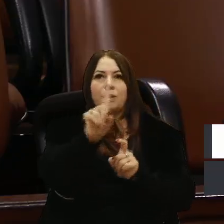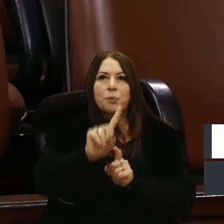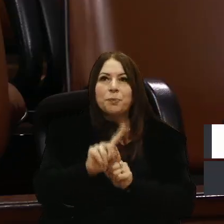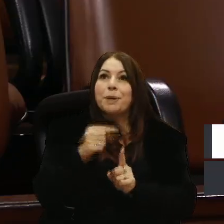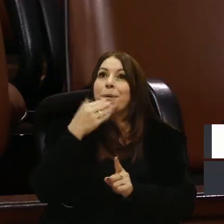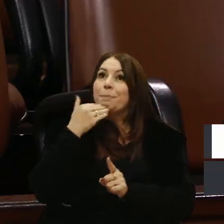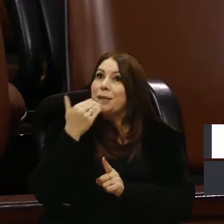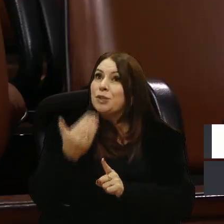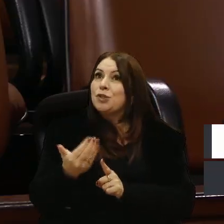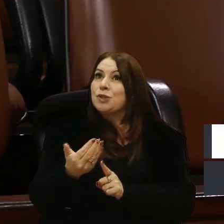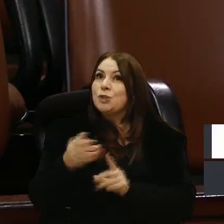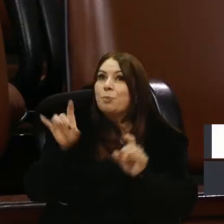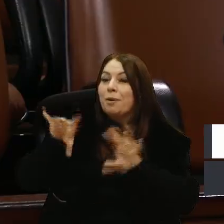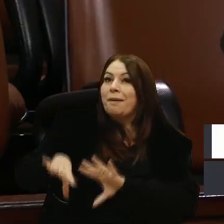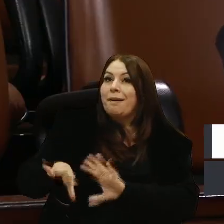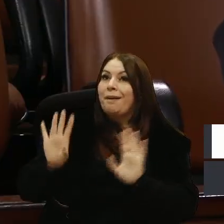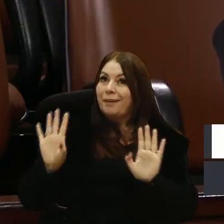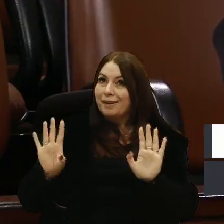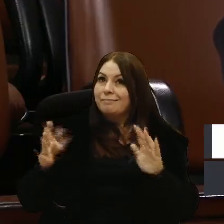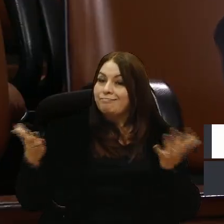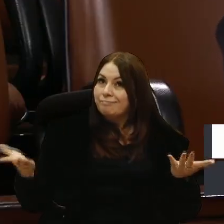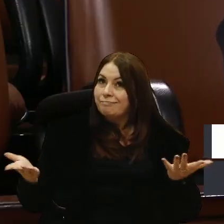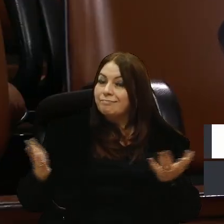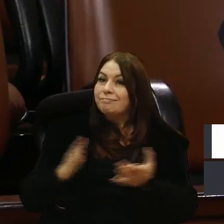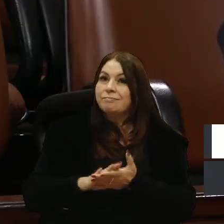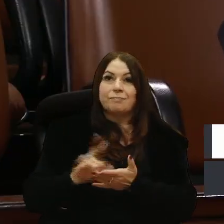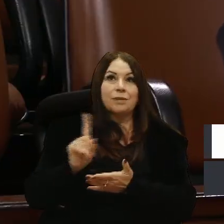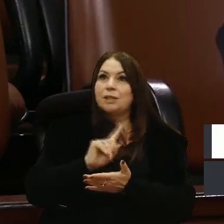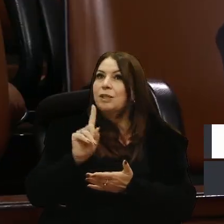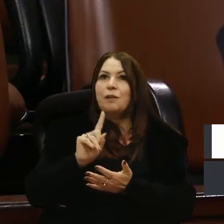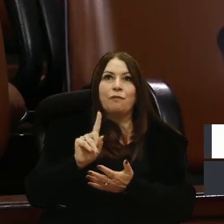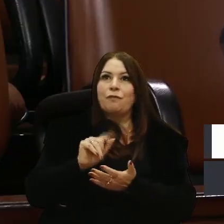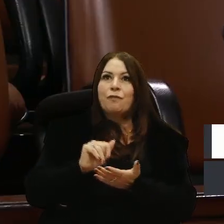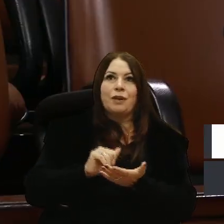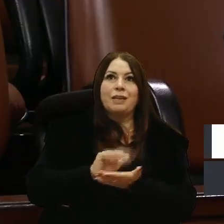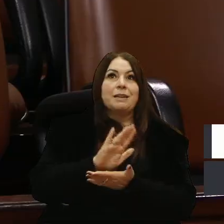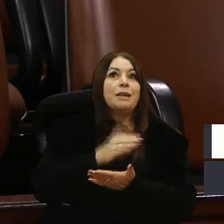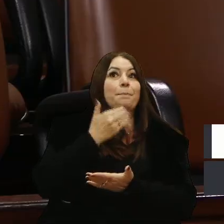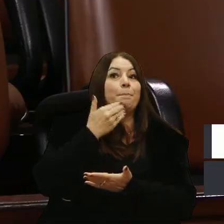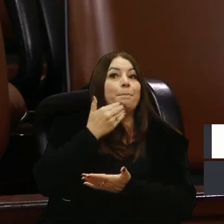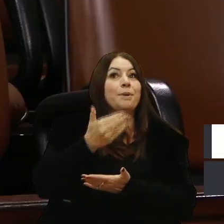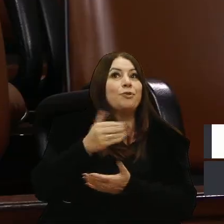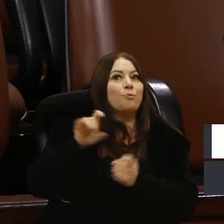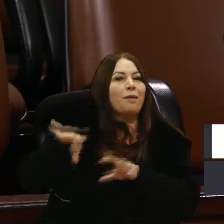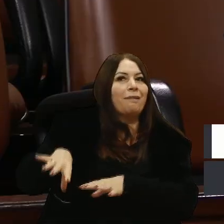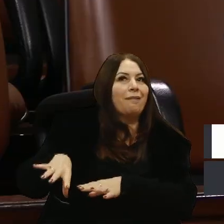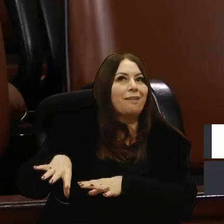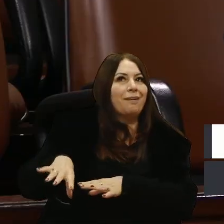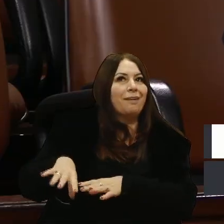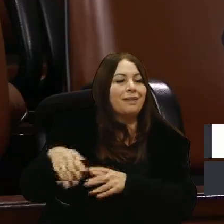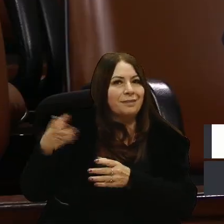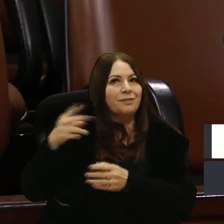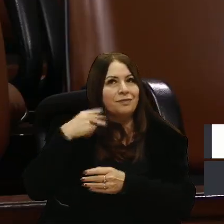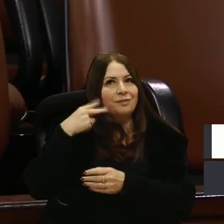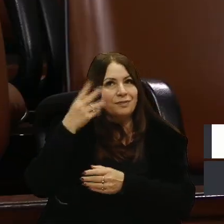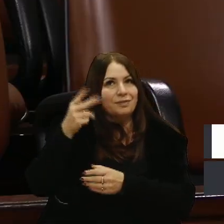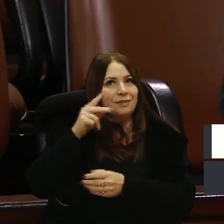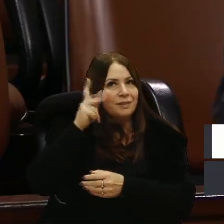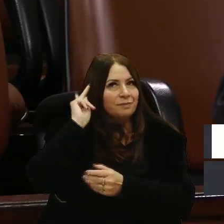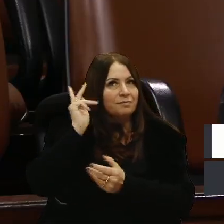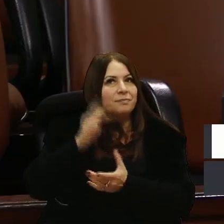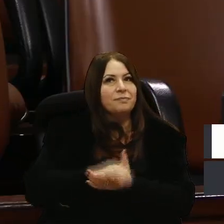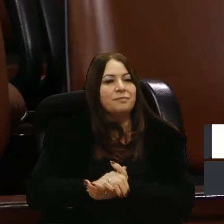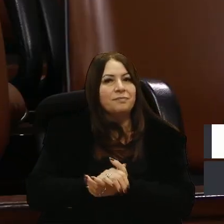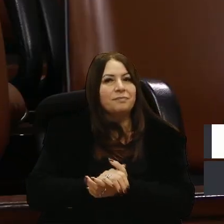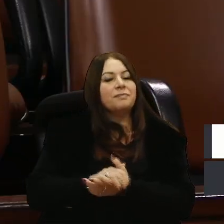Ele pediu exoneração, né? Ele não foi exonerado, ele pediu. Seu à parte, vereador Iago.